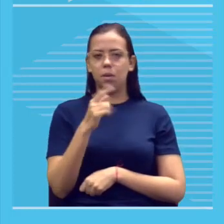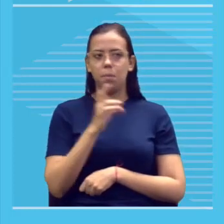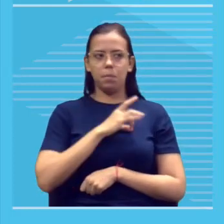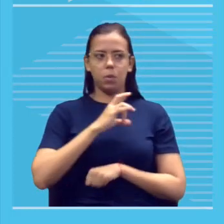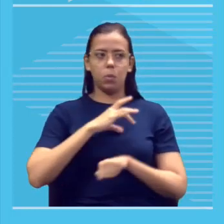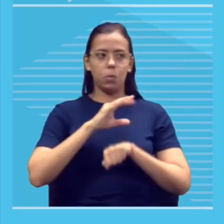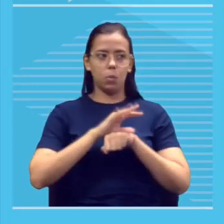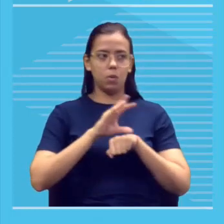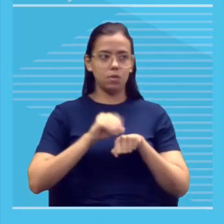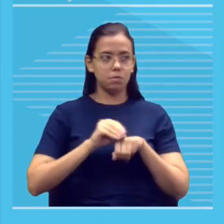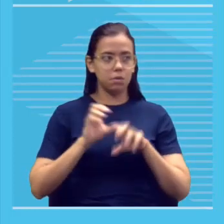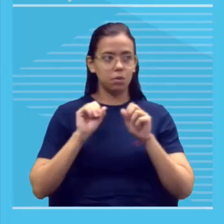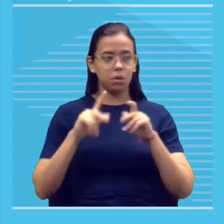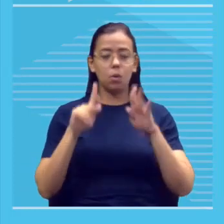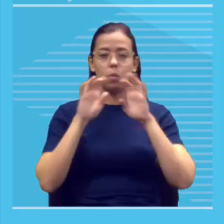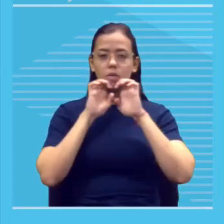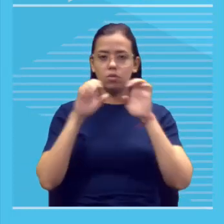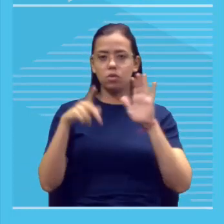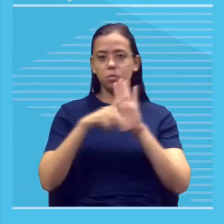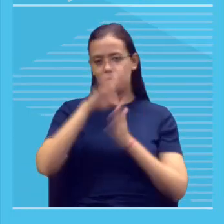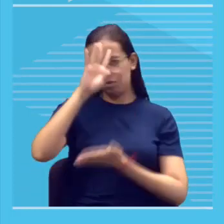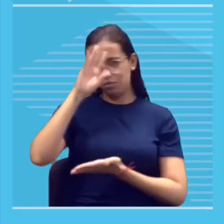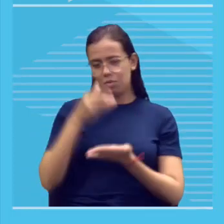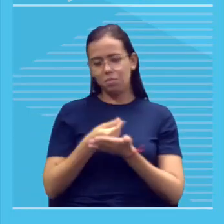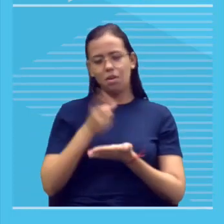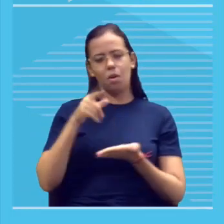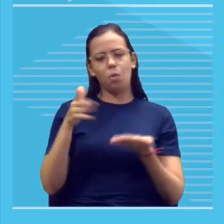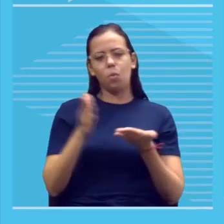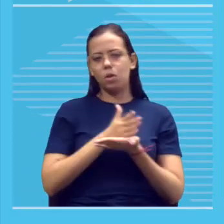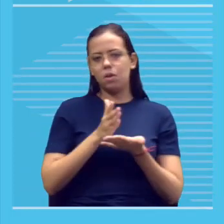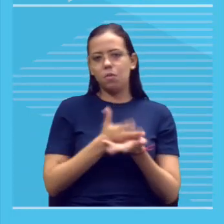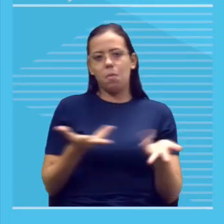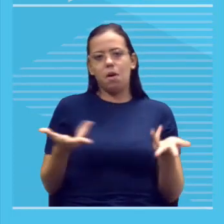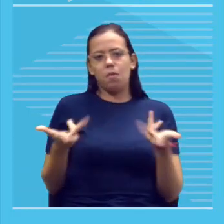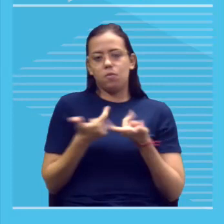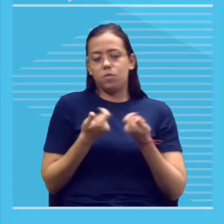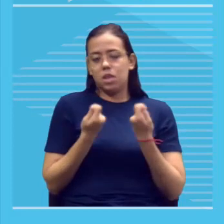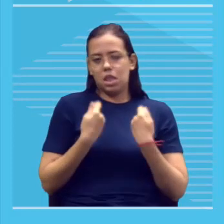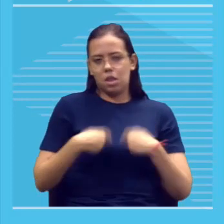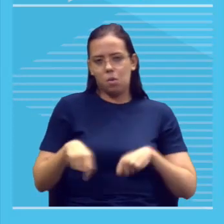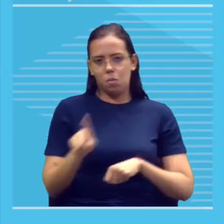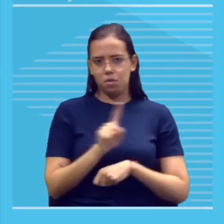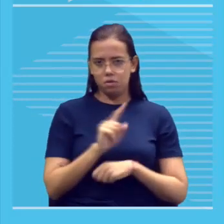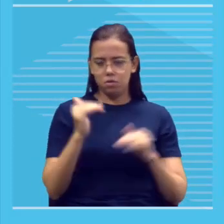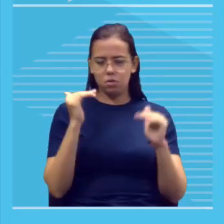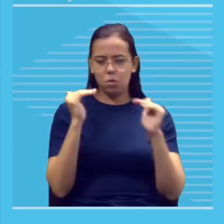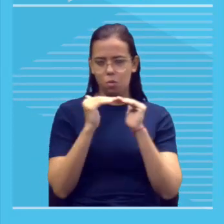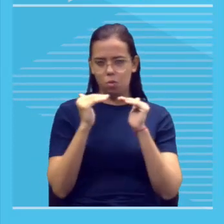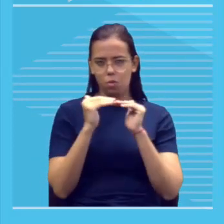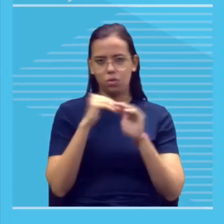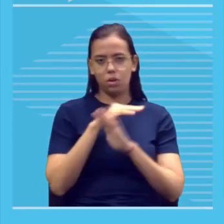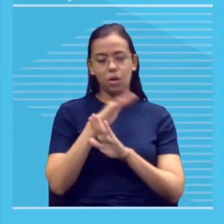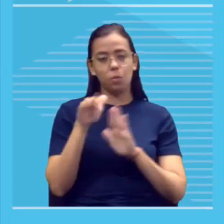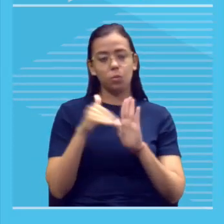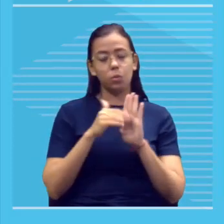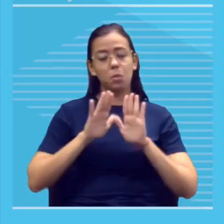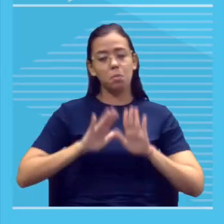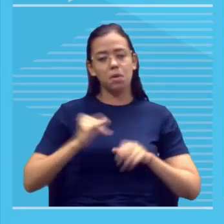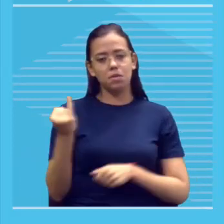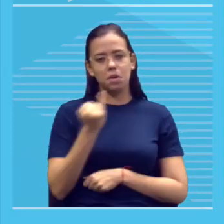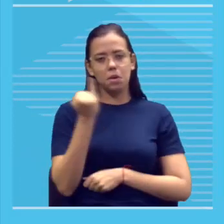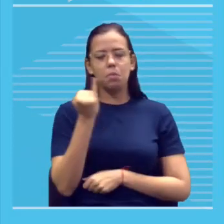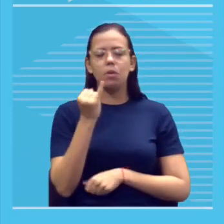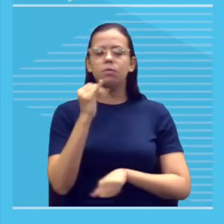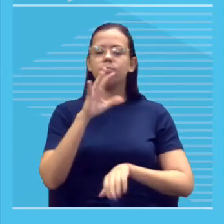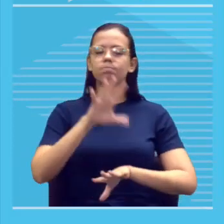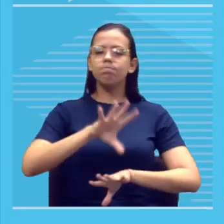evangelho segundo espiritismo é uma excelente leitura você não precisa concordar com tudo mas é importante adquirir conhecimento